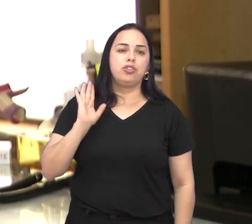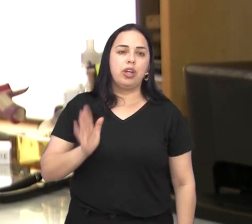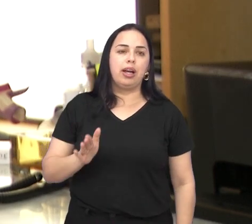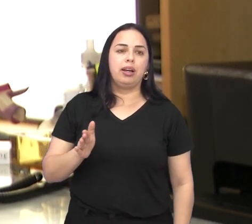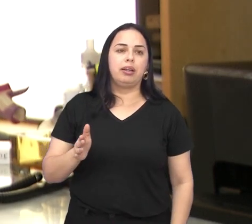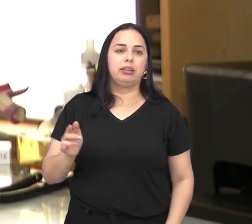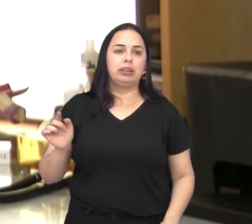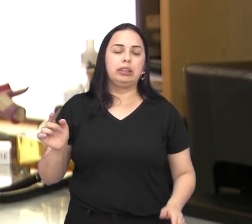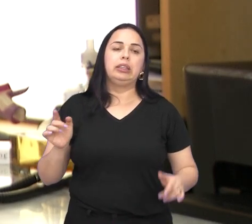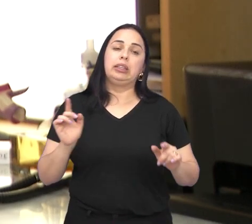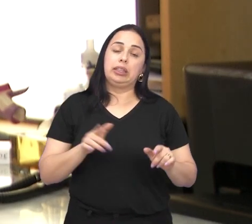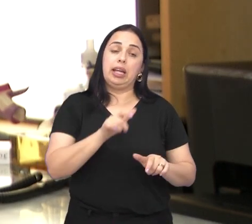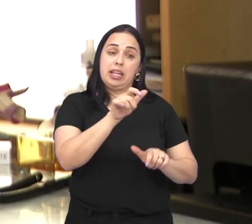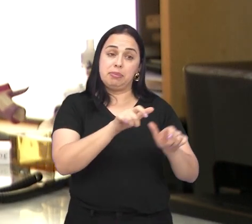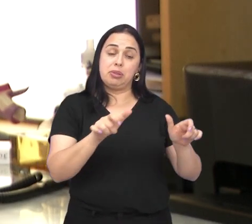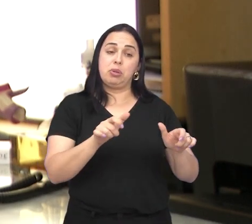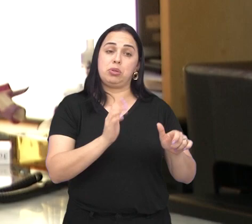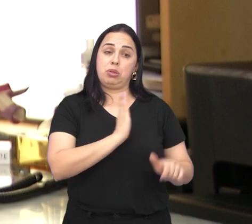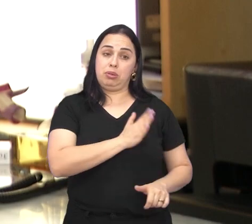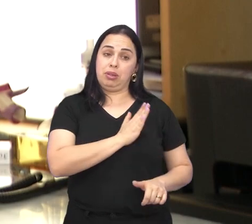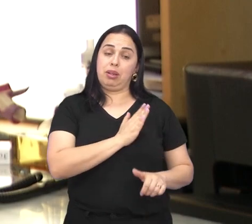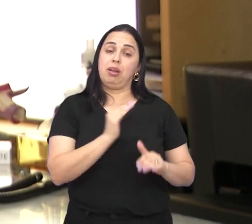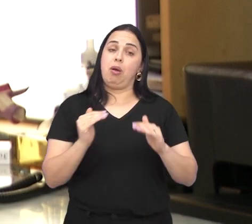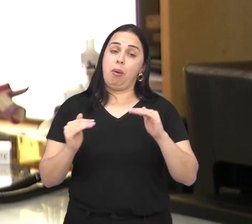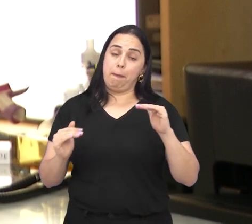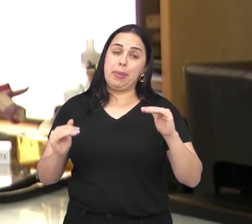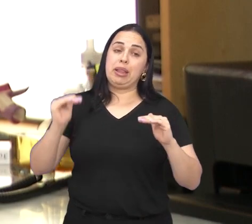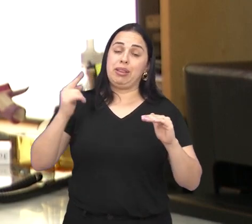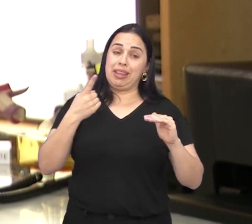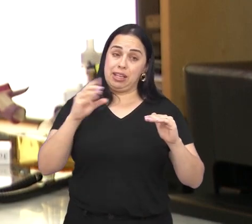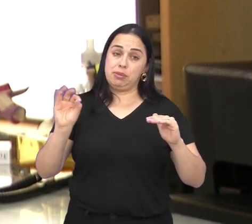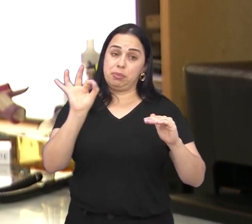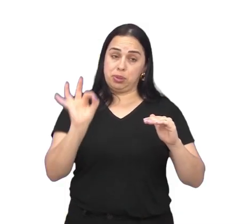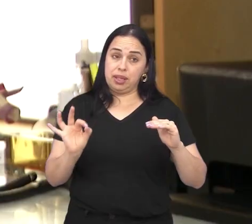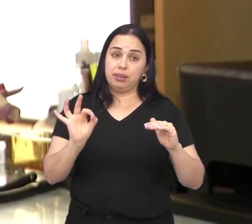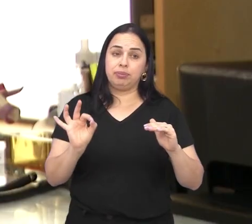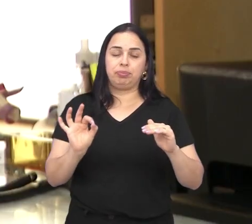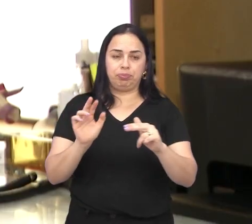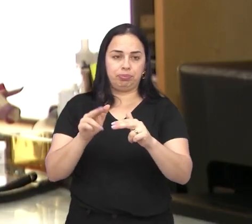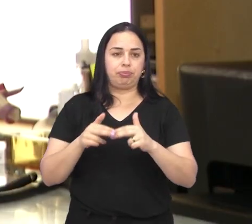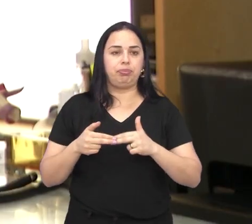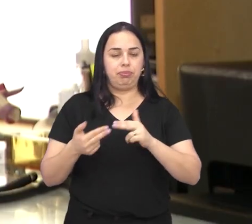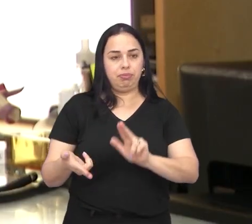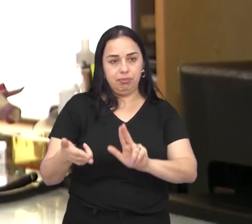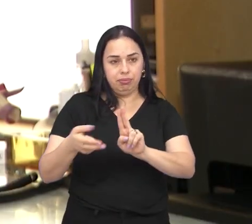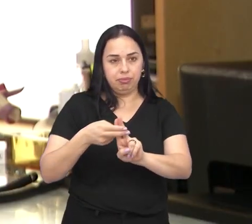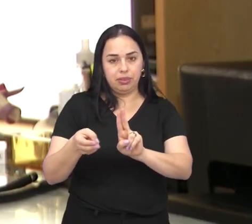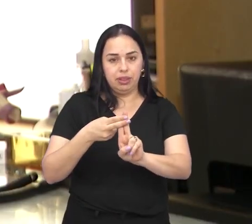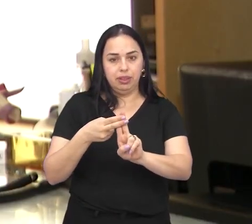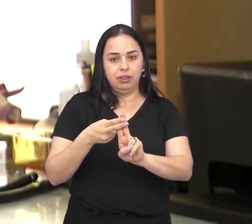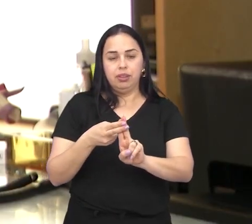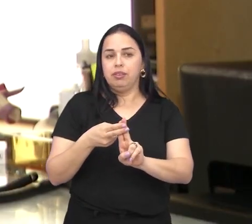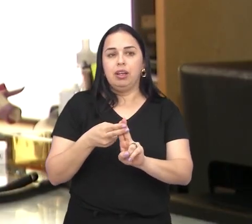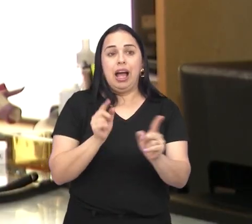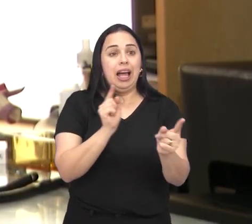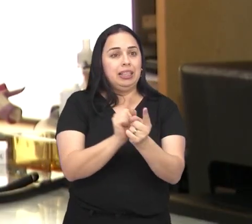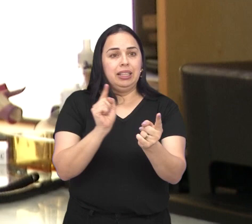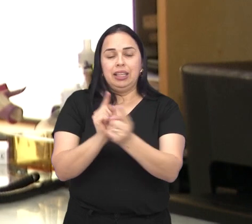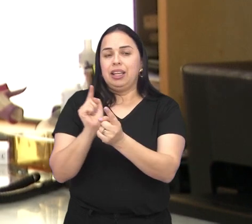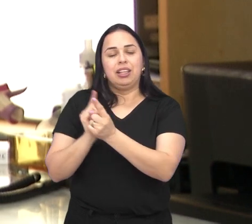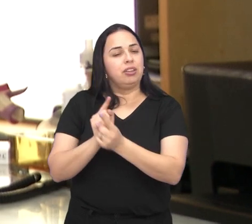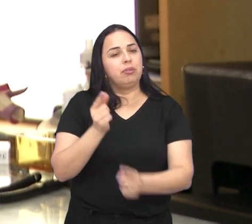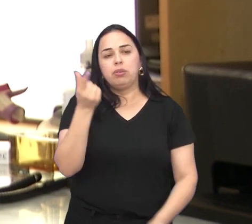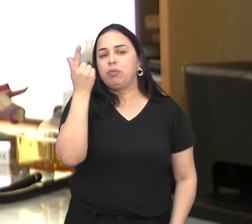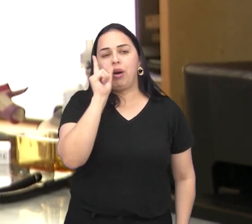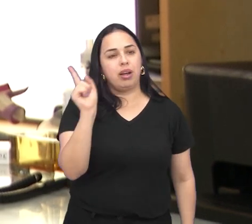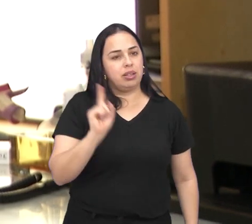se esperava que os números de infarto aumentassem em 10%. E a rede pública, ela